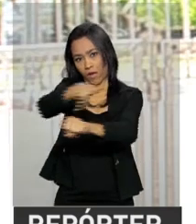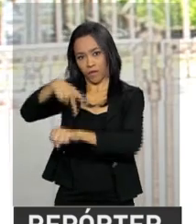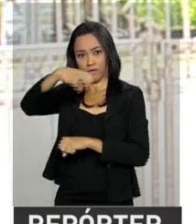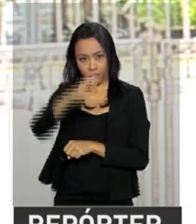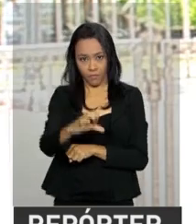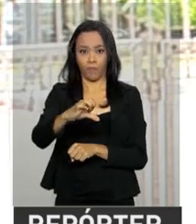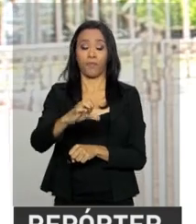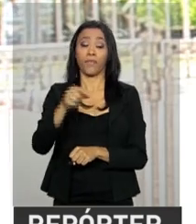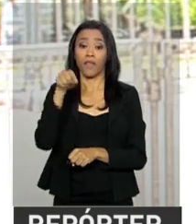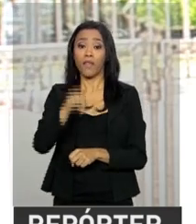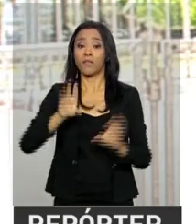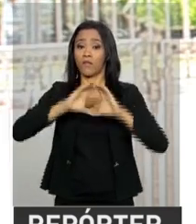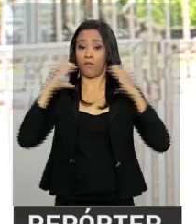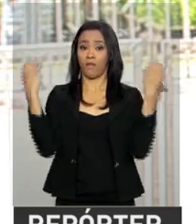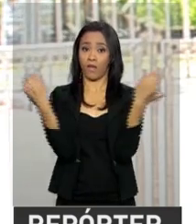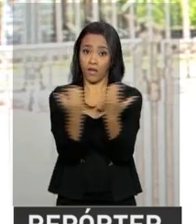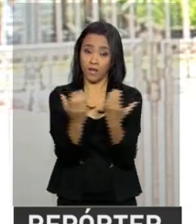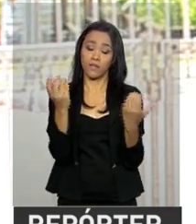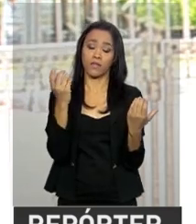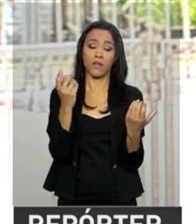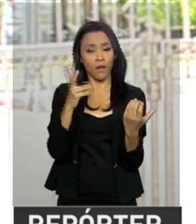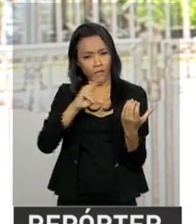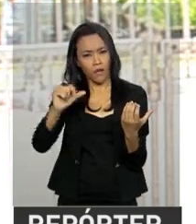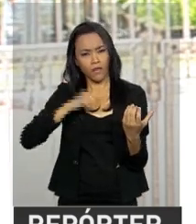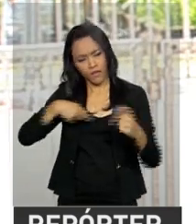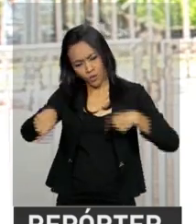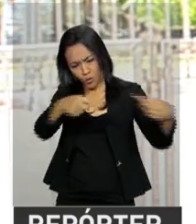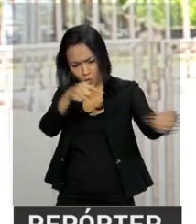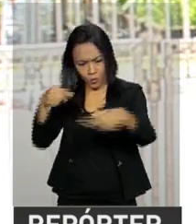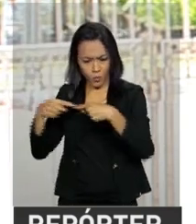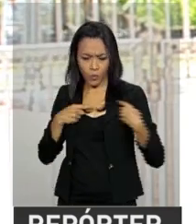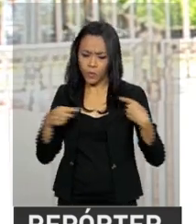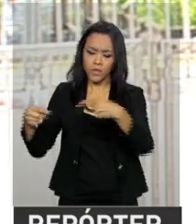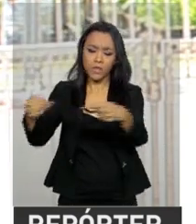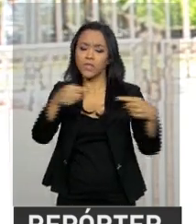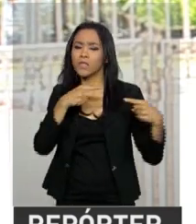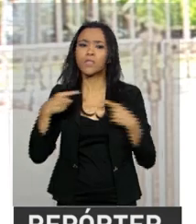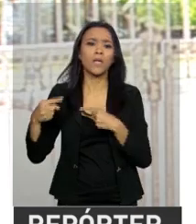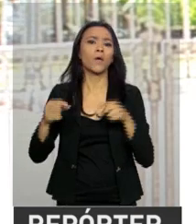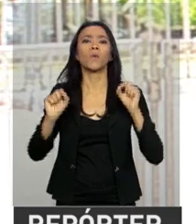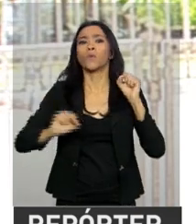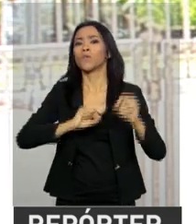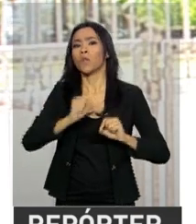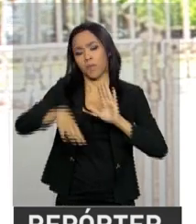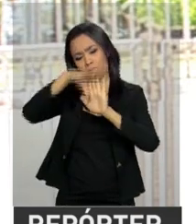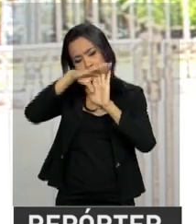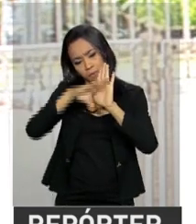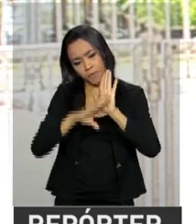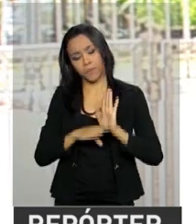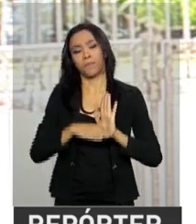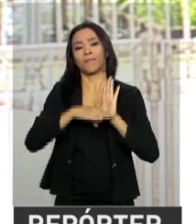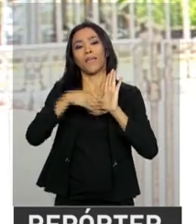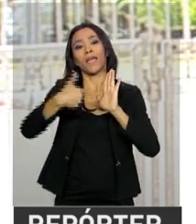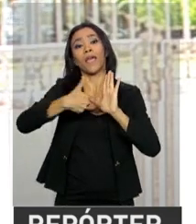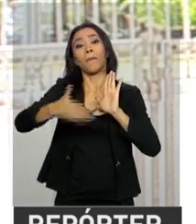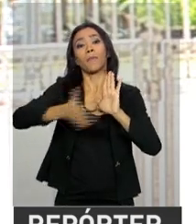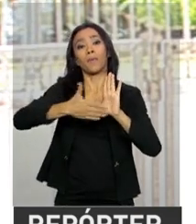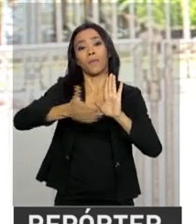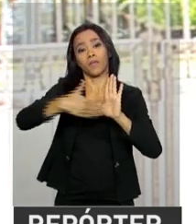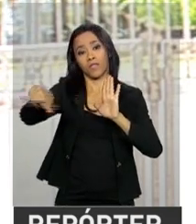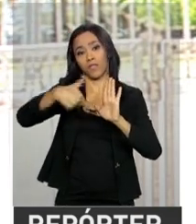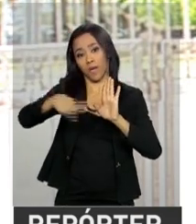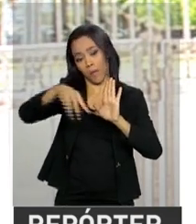vai acontecer, nessa conferência, haverá discussão sobre a Declaração de Brasília, que estabelece o plano de trabalho